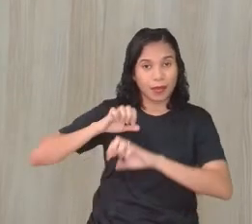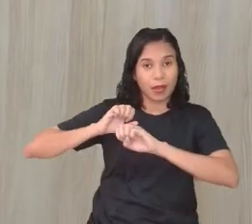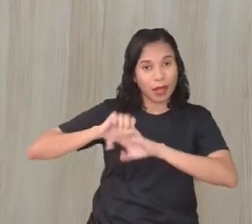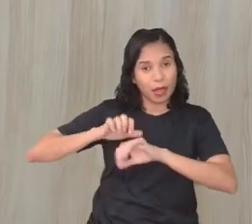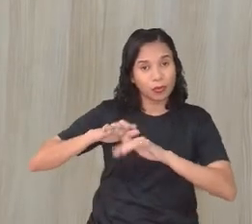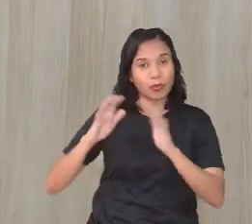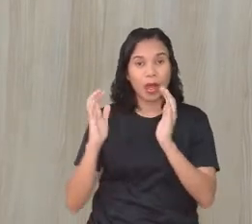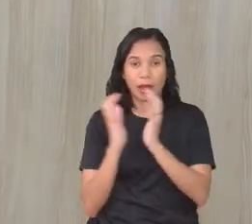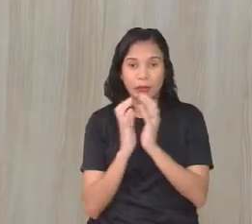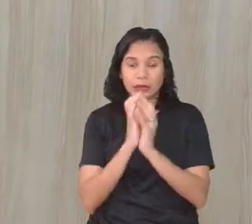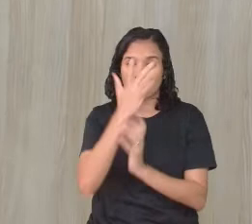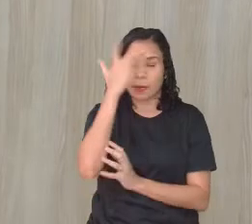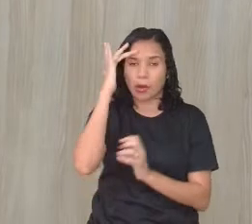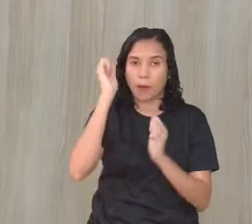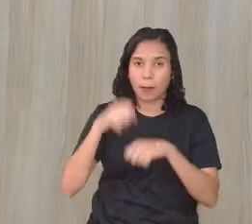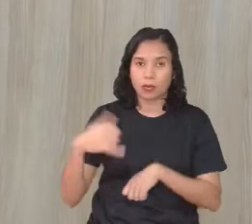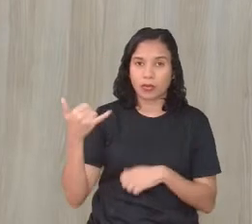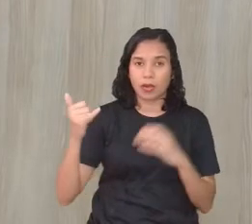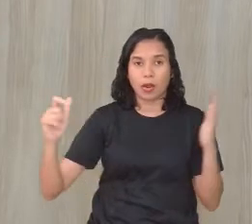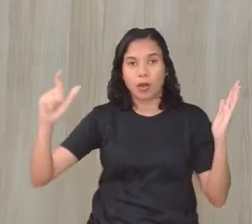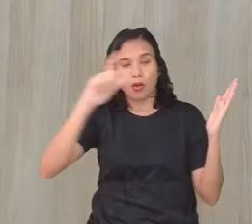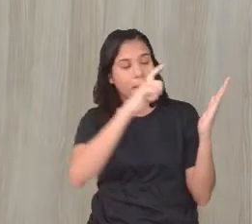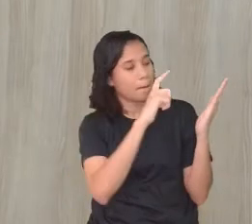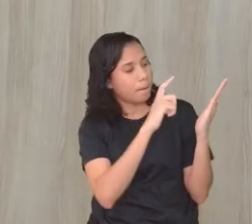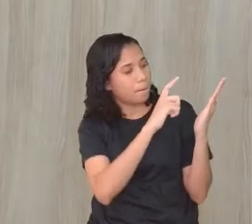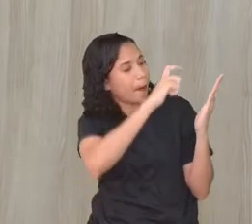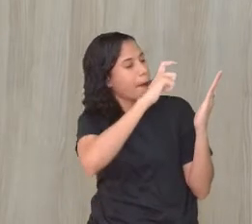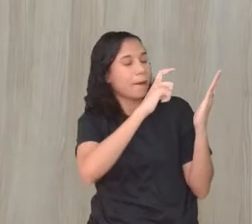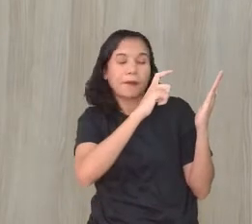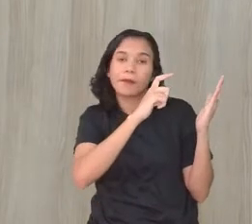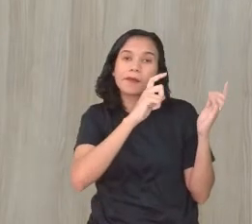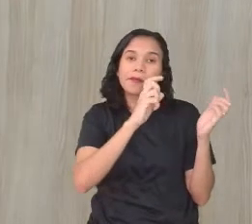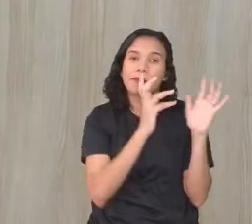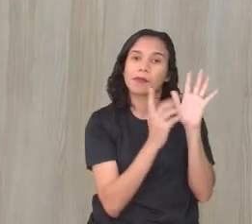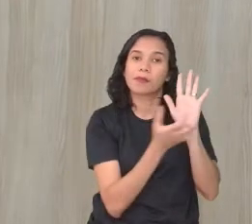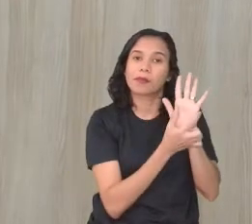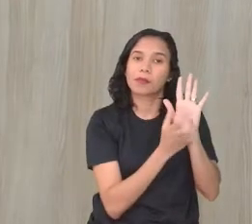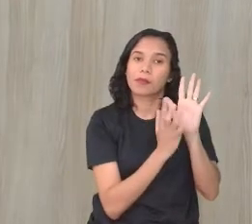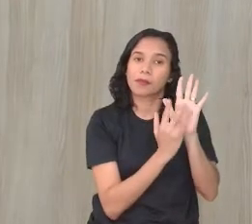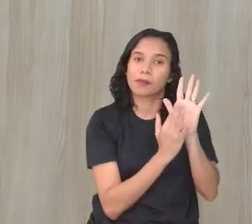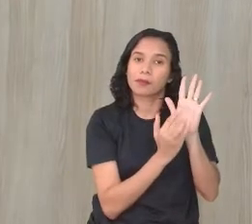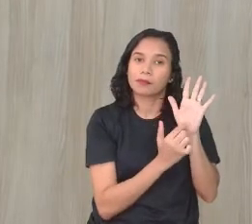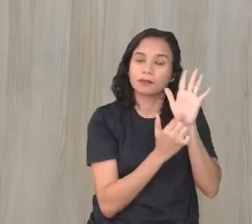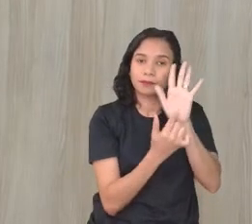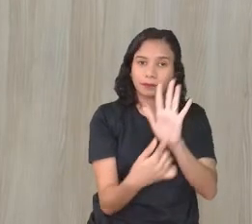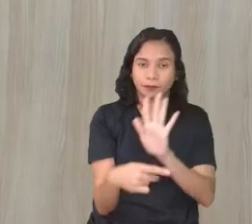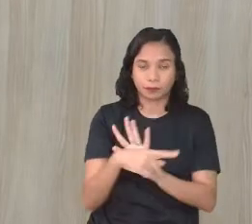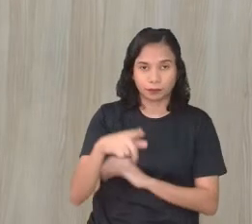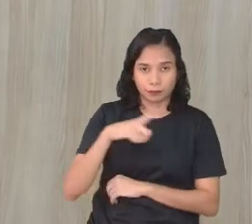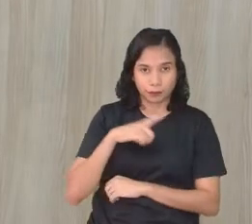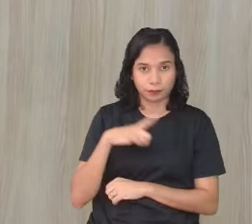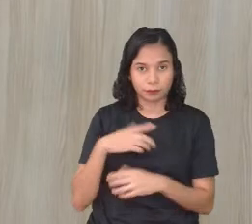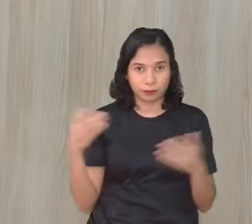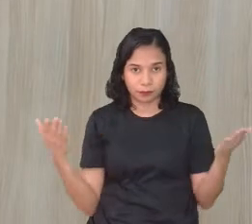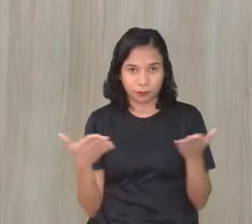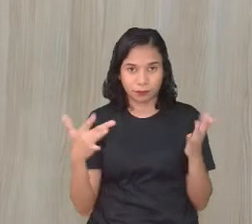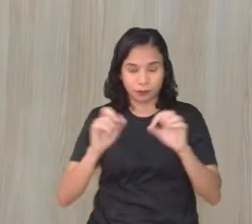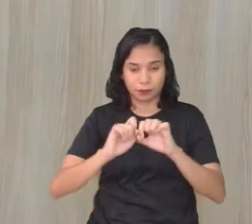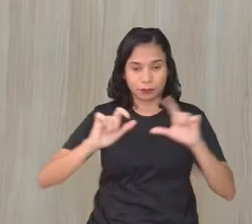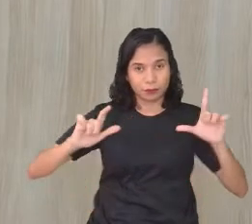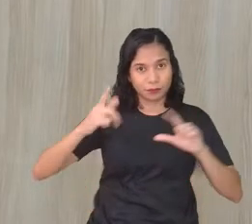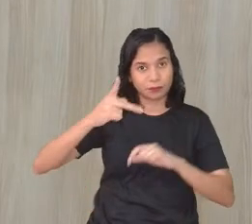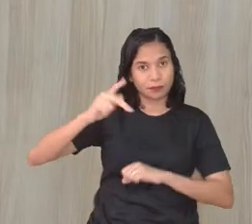onde vocês podem apontar a tela do seu celular aí para os QR Code que aparece, não é, aí agora na tela da